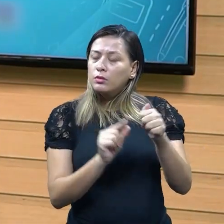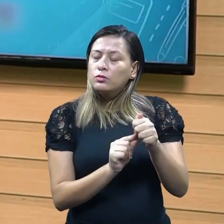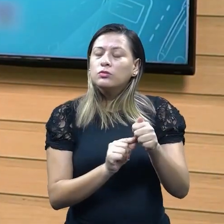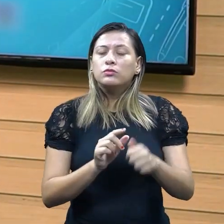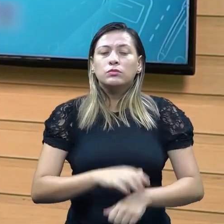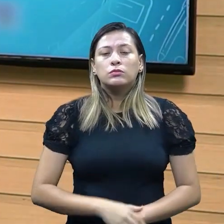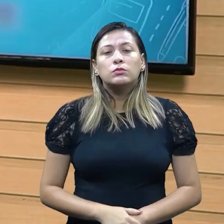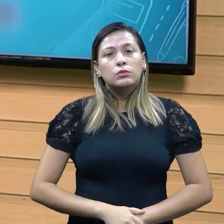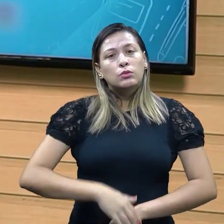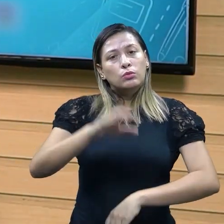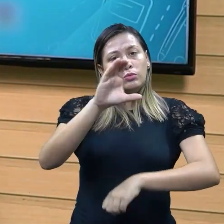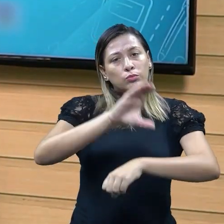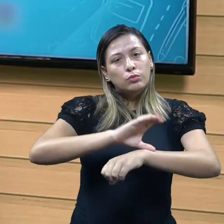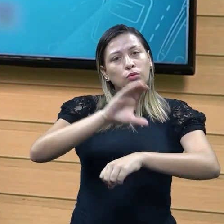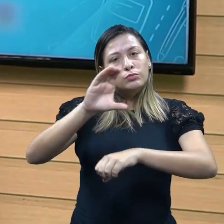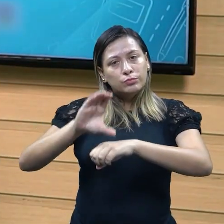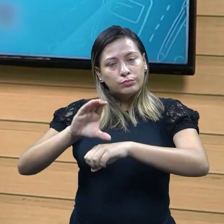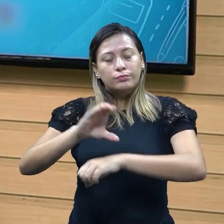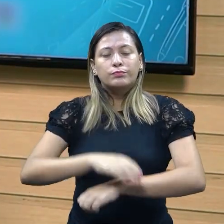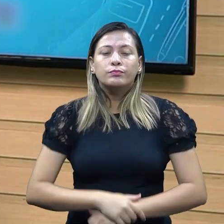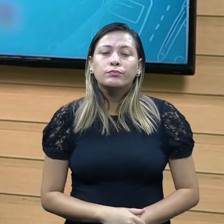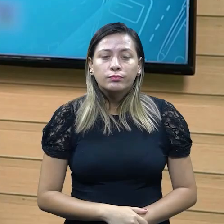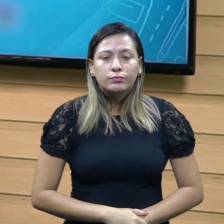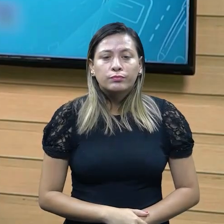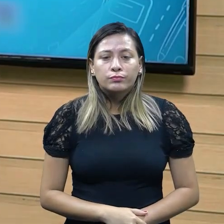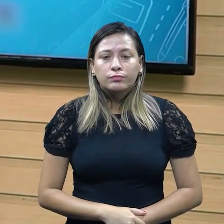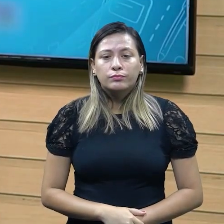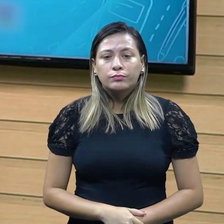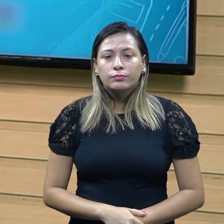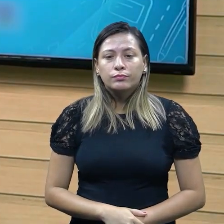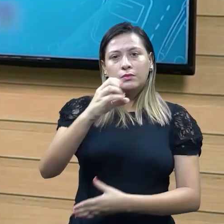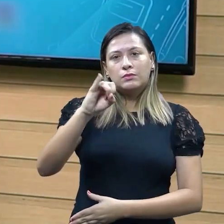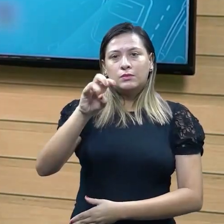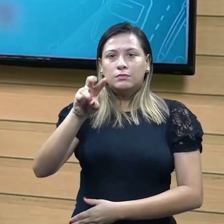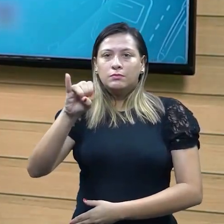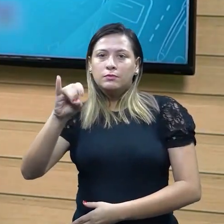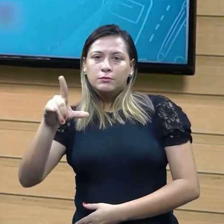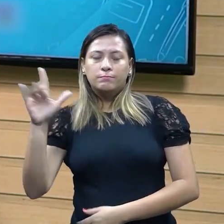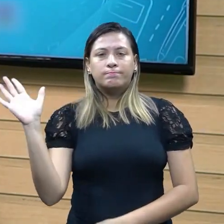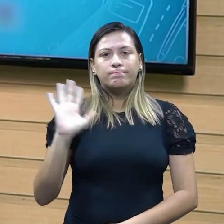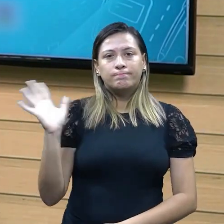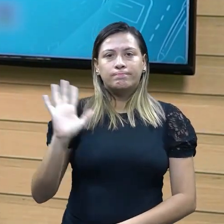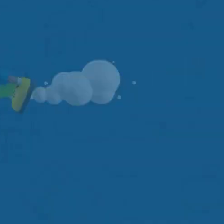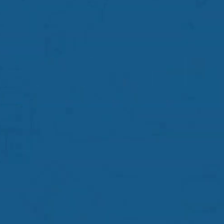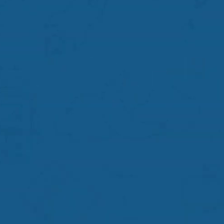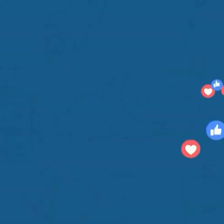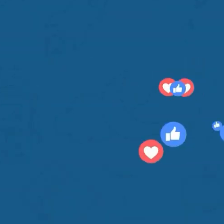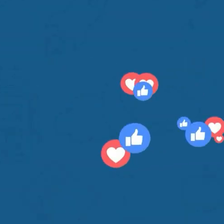artigos do Código de Processo Civil. Dá pra gente acompanhar a nossa aula. Até a próxima!